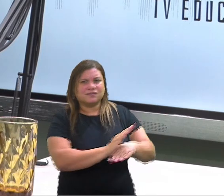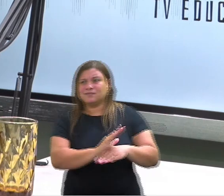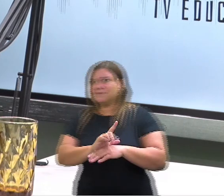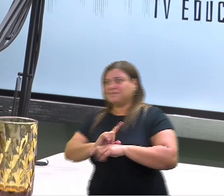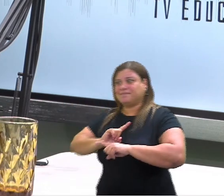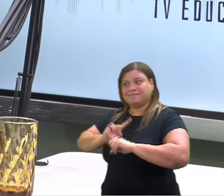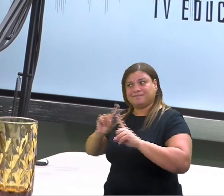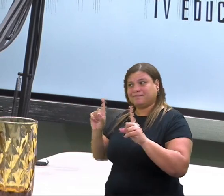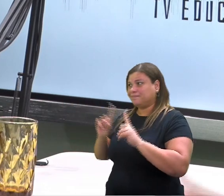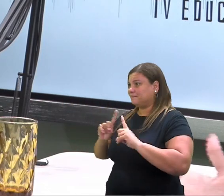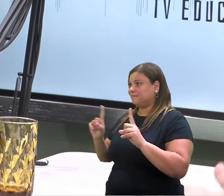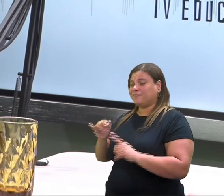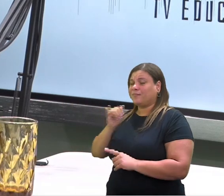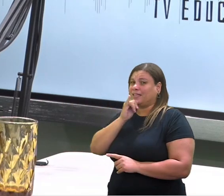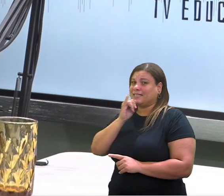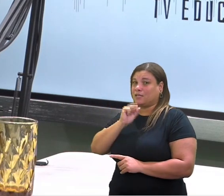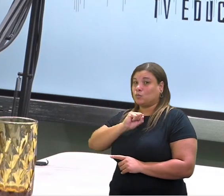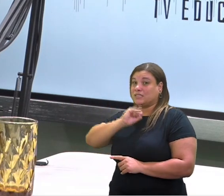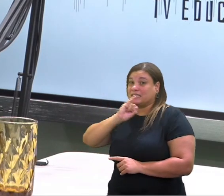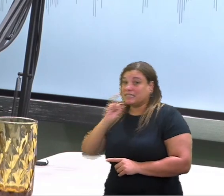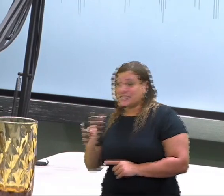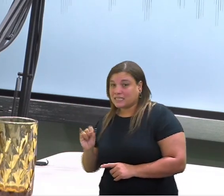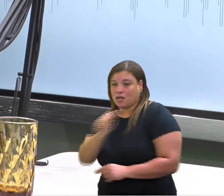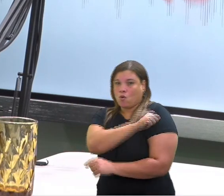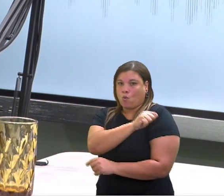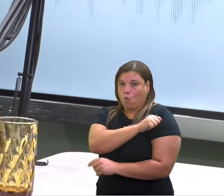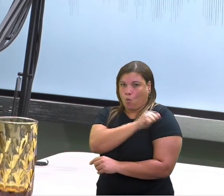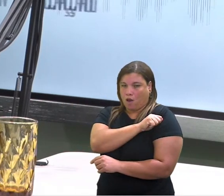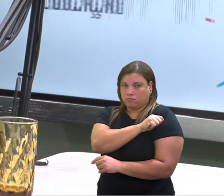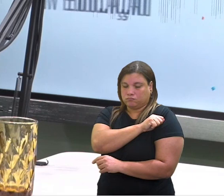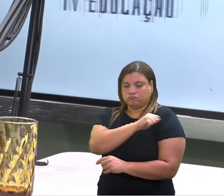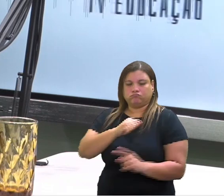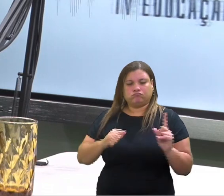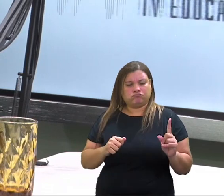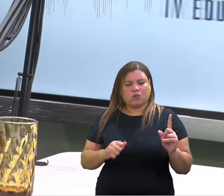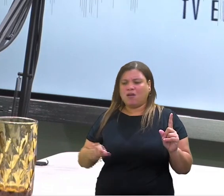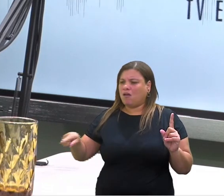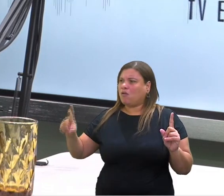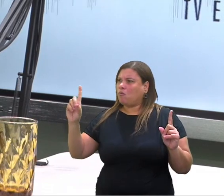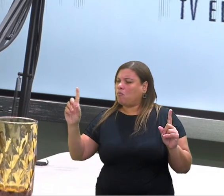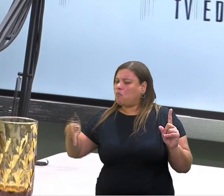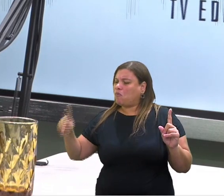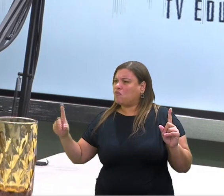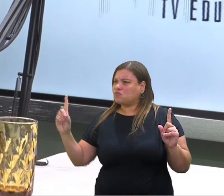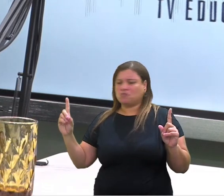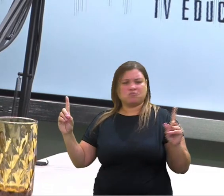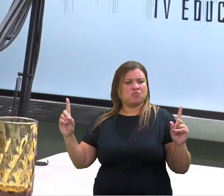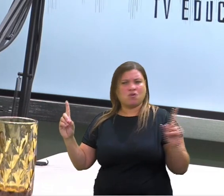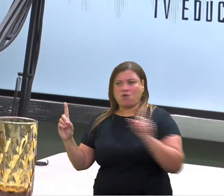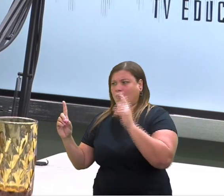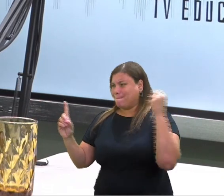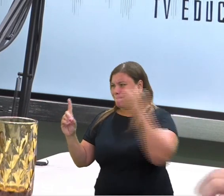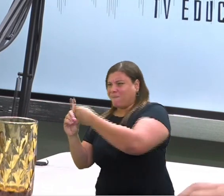professor. Ah, então o professor pode ir lá e dar um soco no aluno? Nunca. Nunca. Agora, o professor